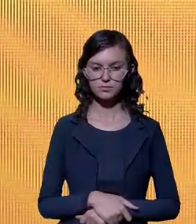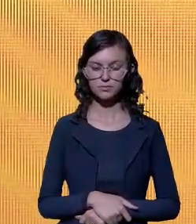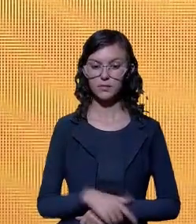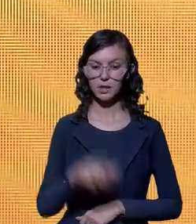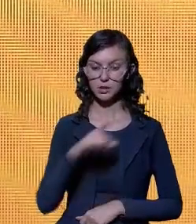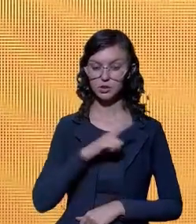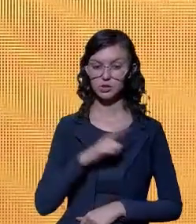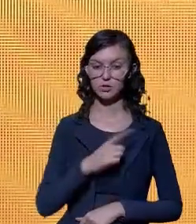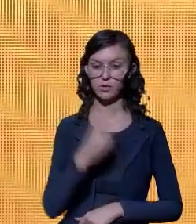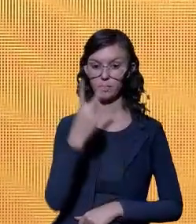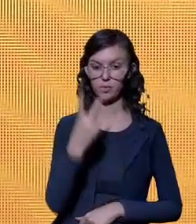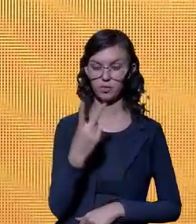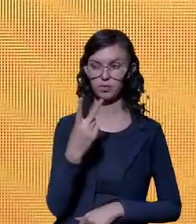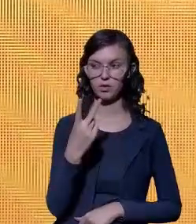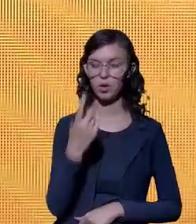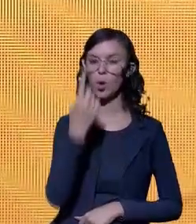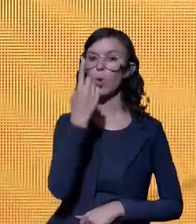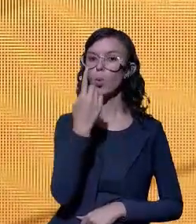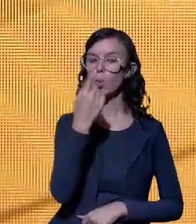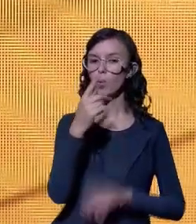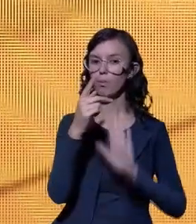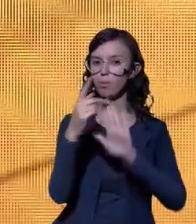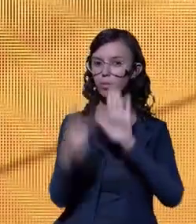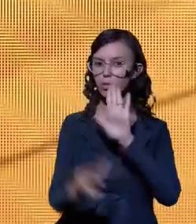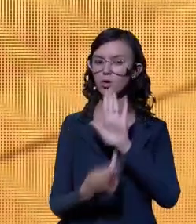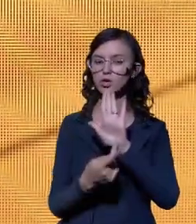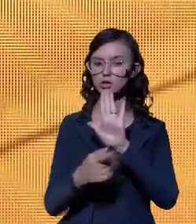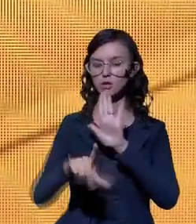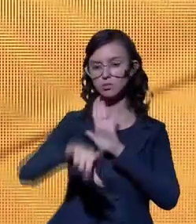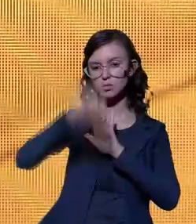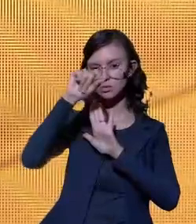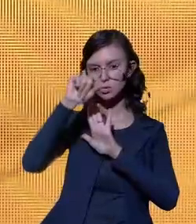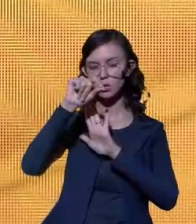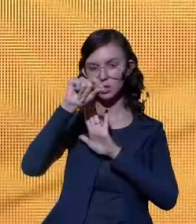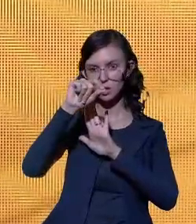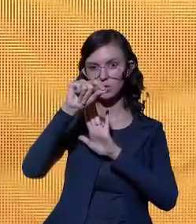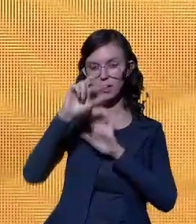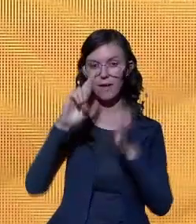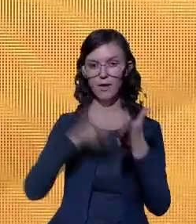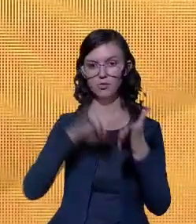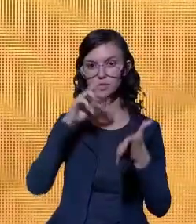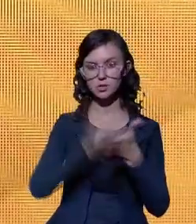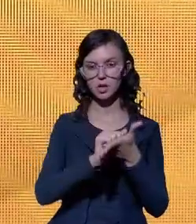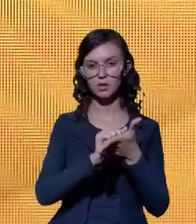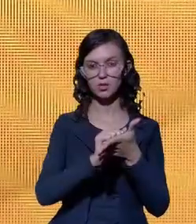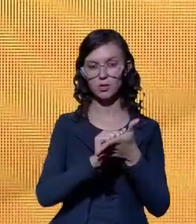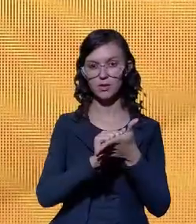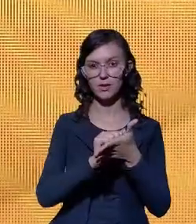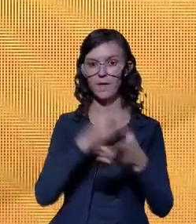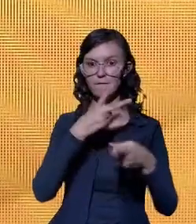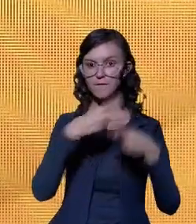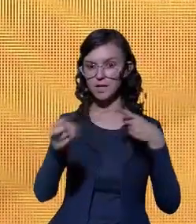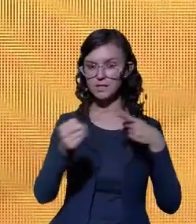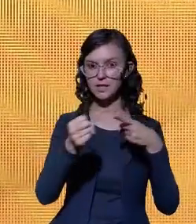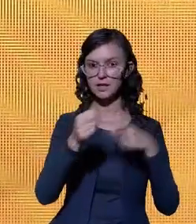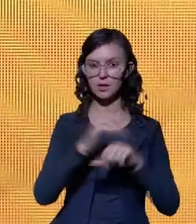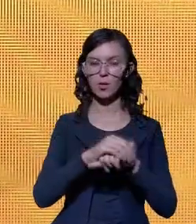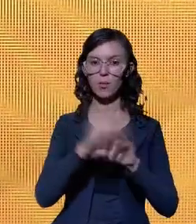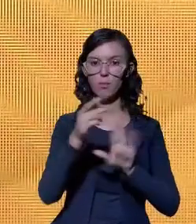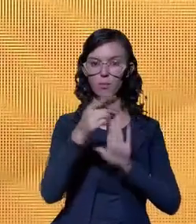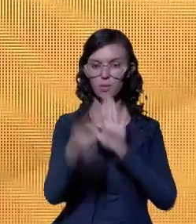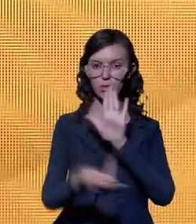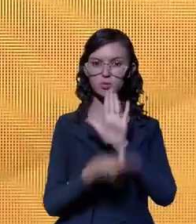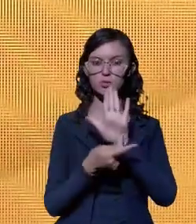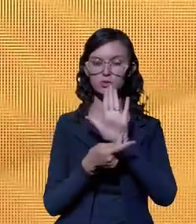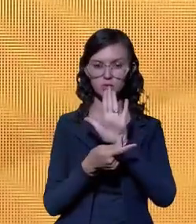Tivemos apenas um projeto selecionado, registrado, e o vencedor é um